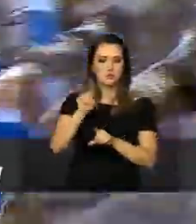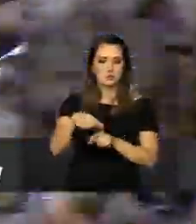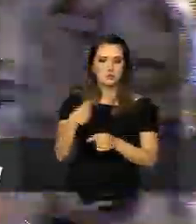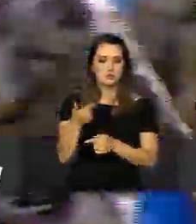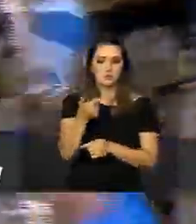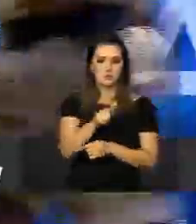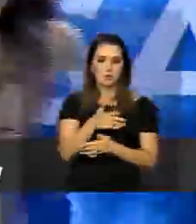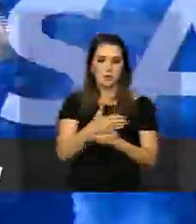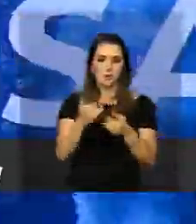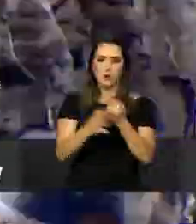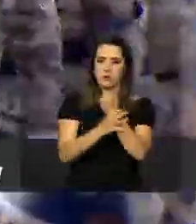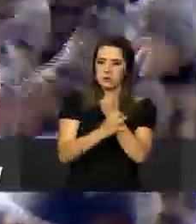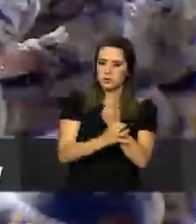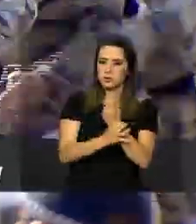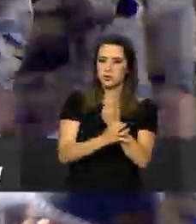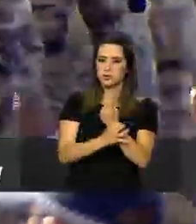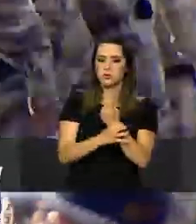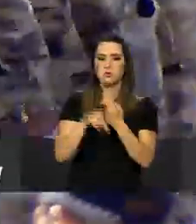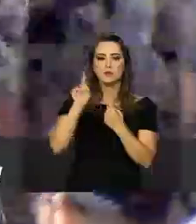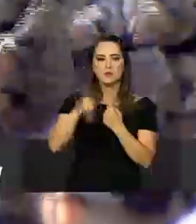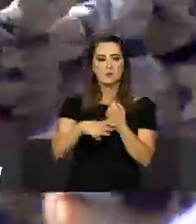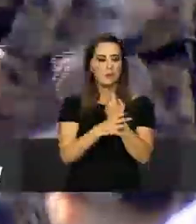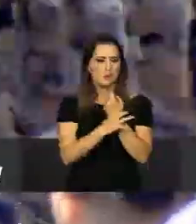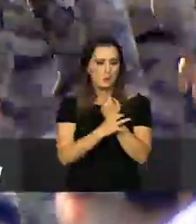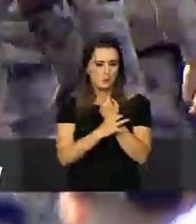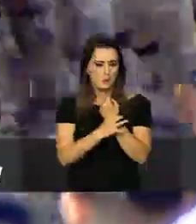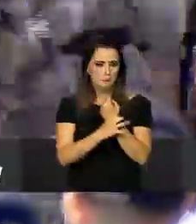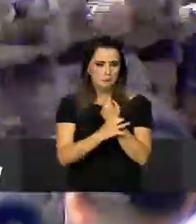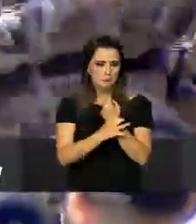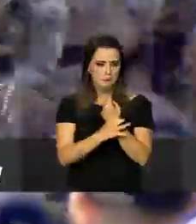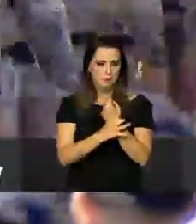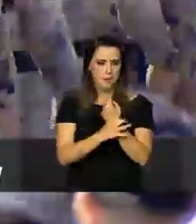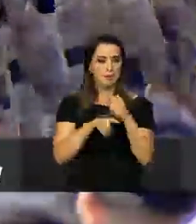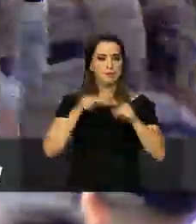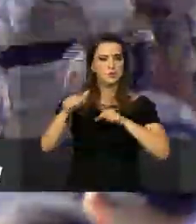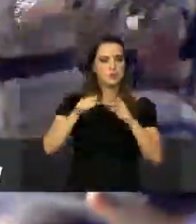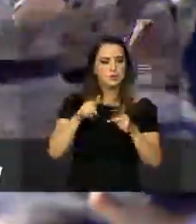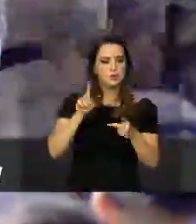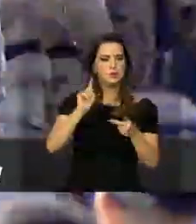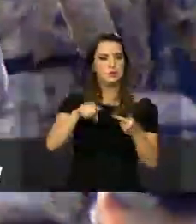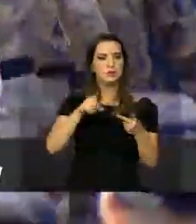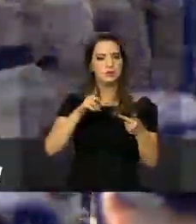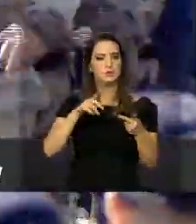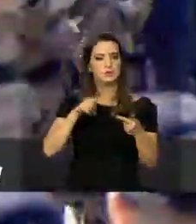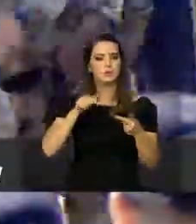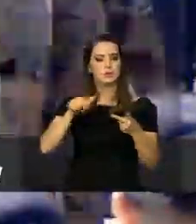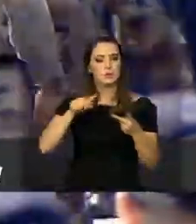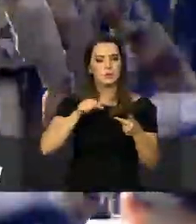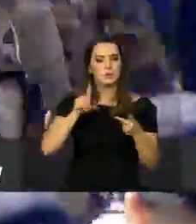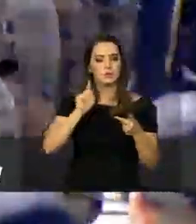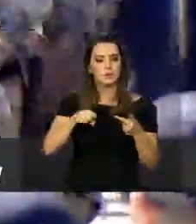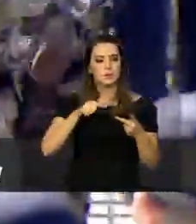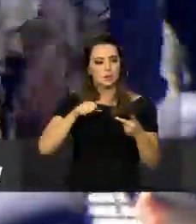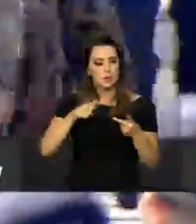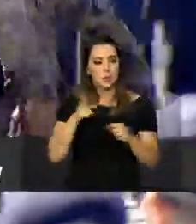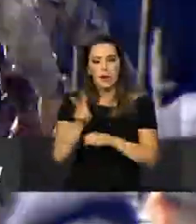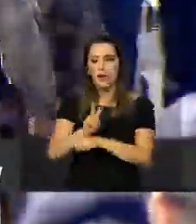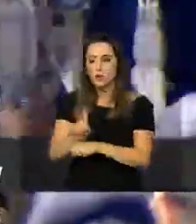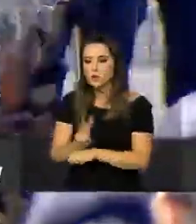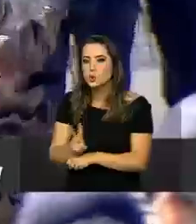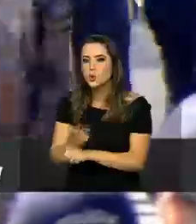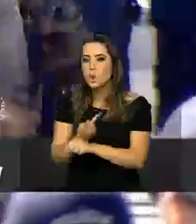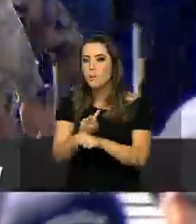Operações de segurança, por exemplo? Segurança, operações de